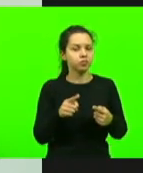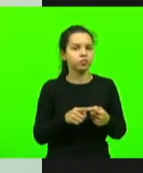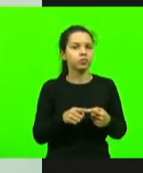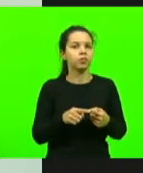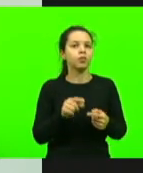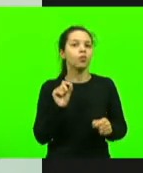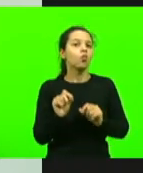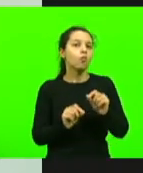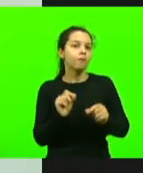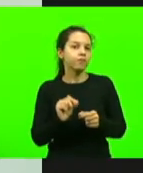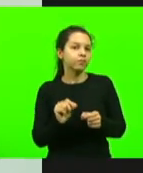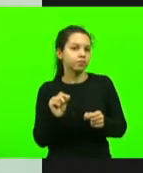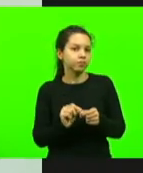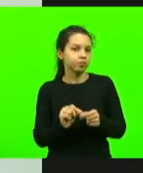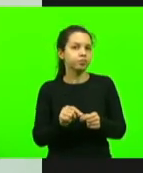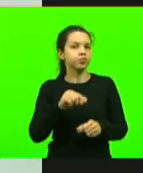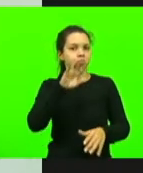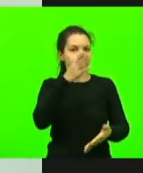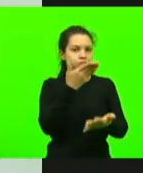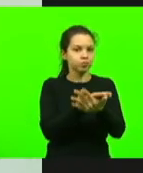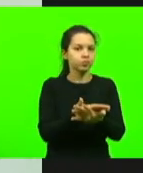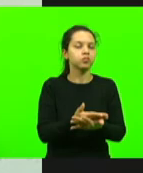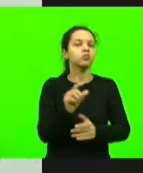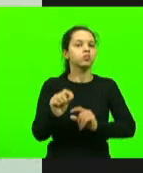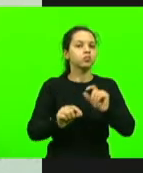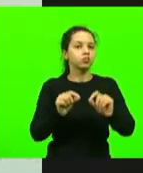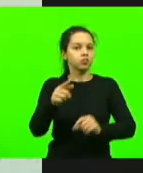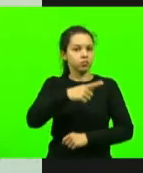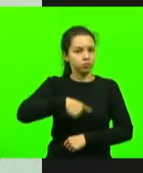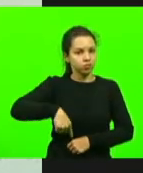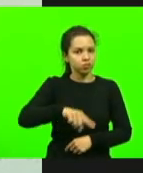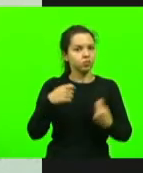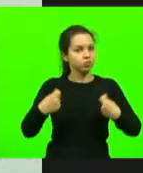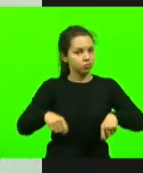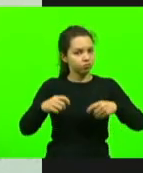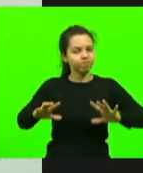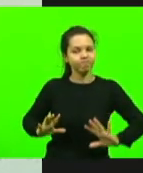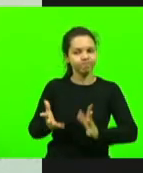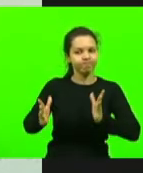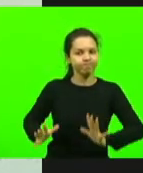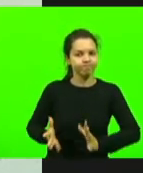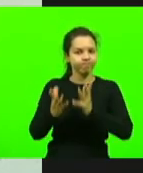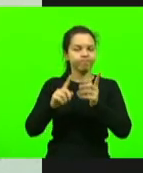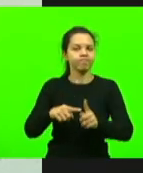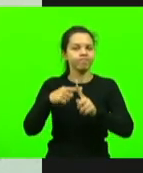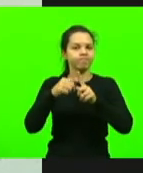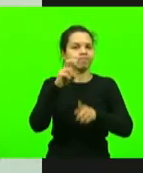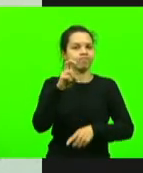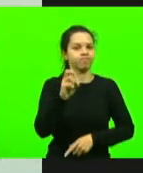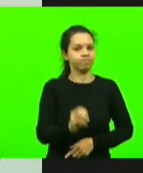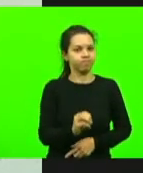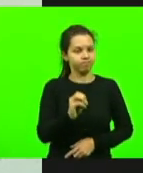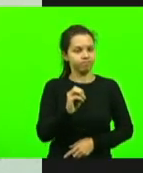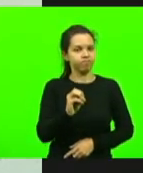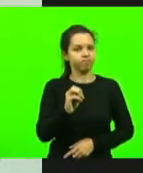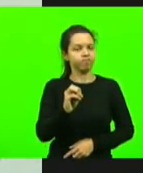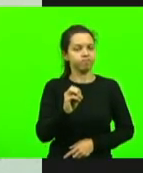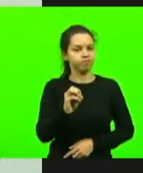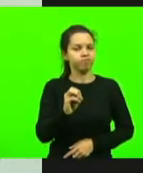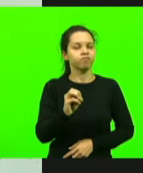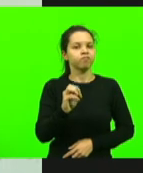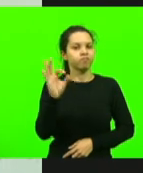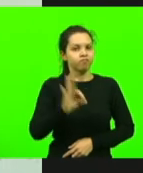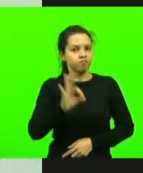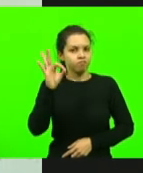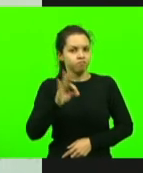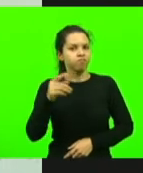que fazer eu acredito que a gente deveria provocar que mais de cinquenta por cento são Servidores Municipais em grande